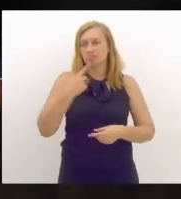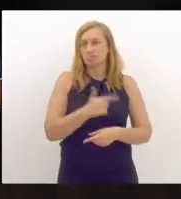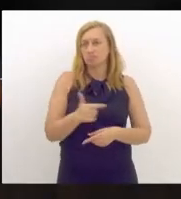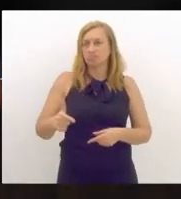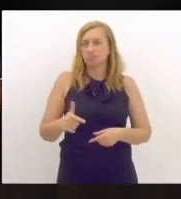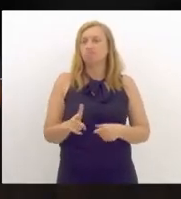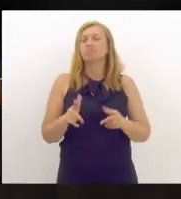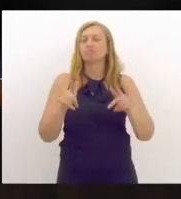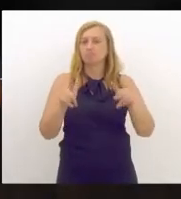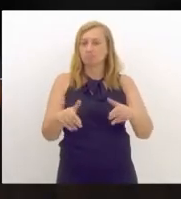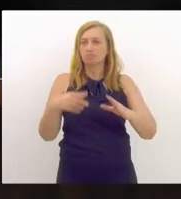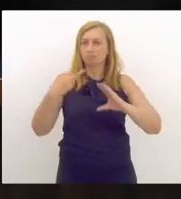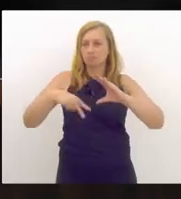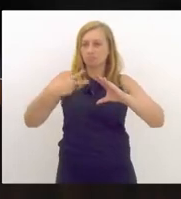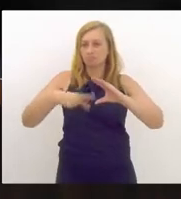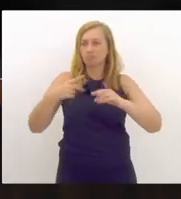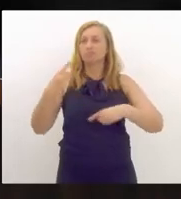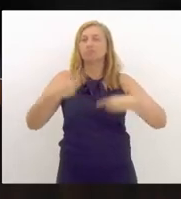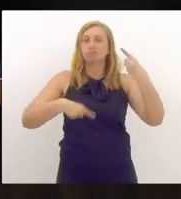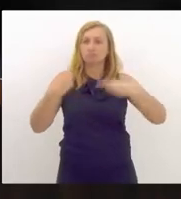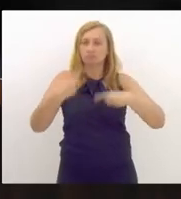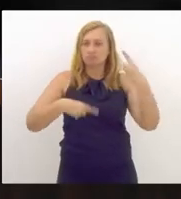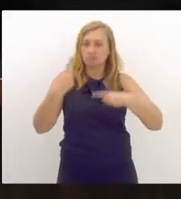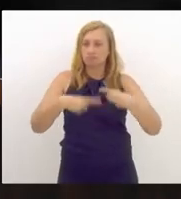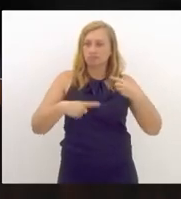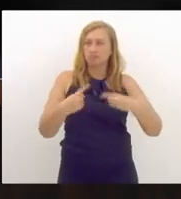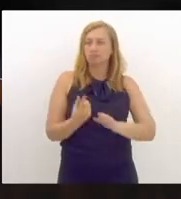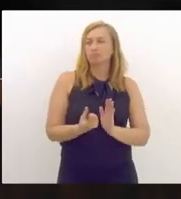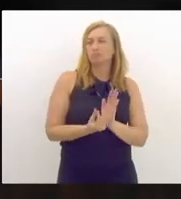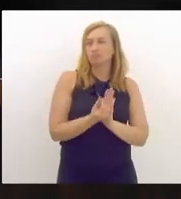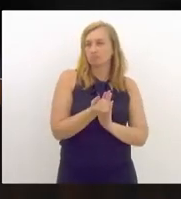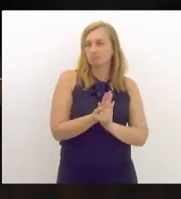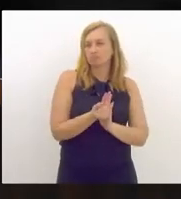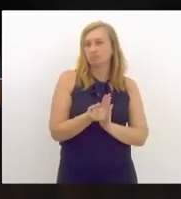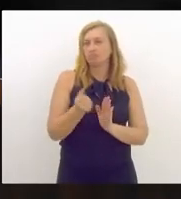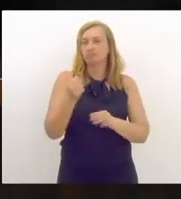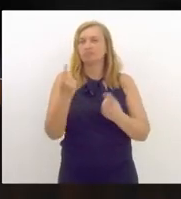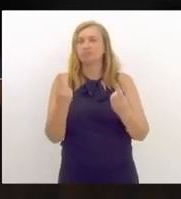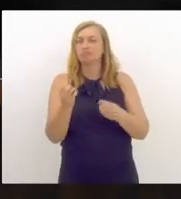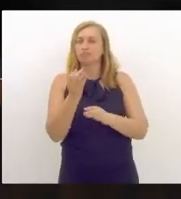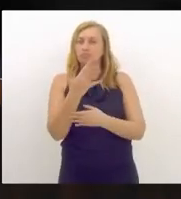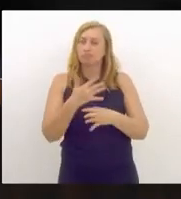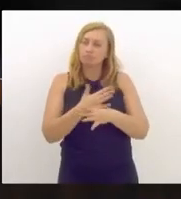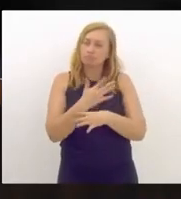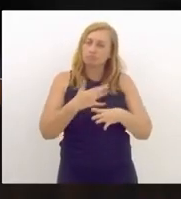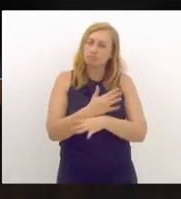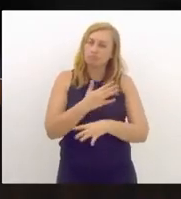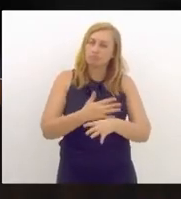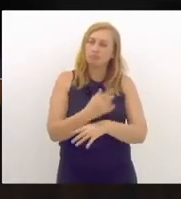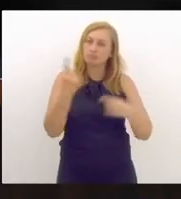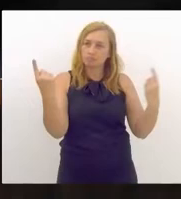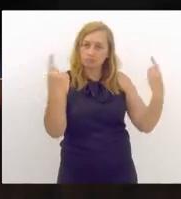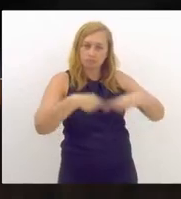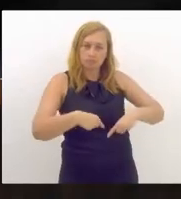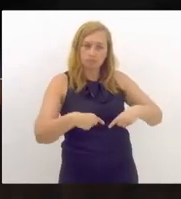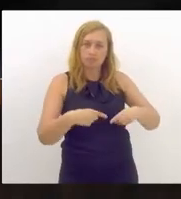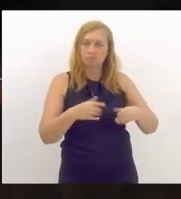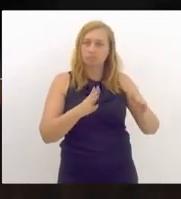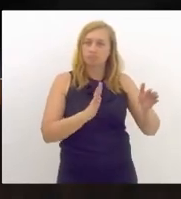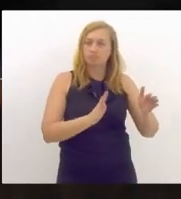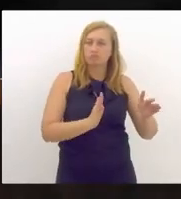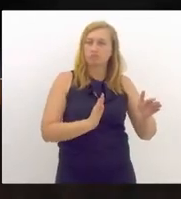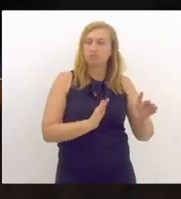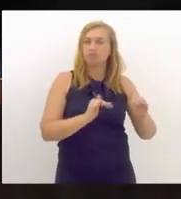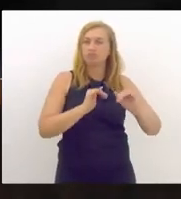atravessando a discussão do orçamento da cidade e é sempre um desafio quando a gente coloca o recorte de gênero reciclasse para poder falar